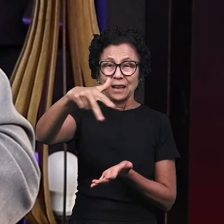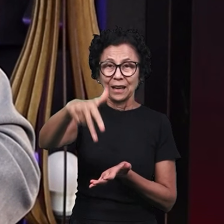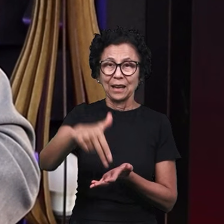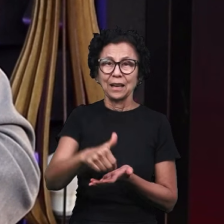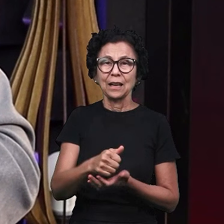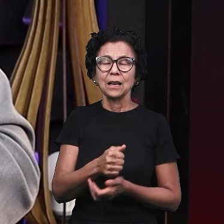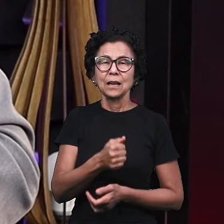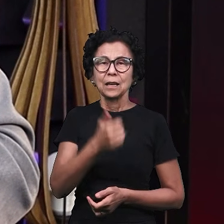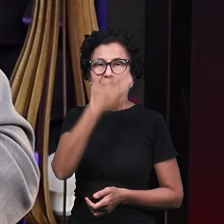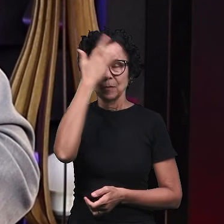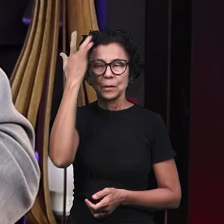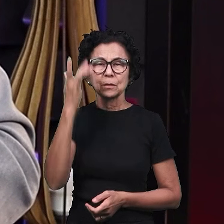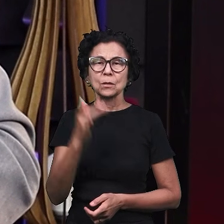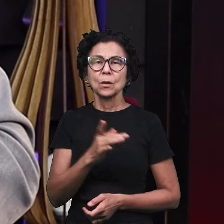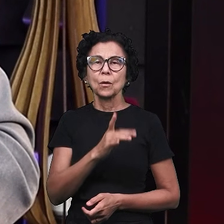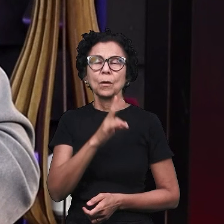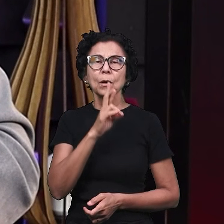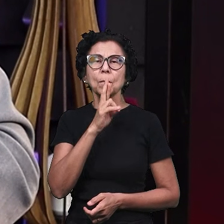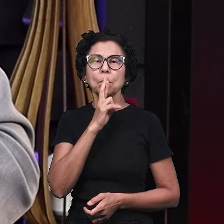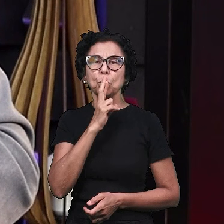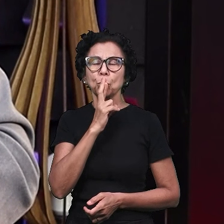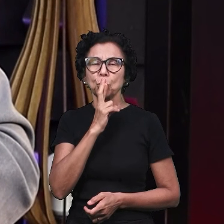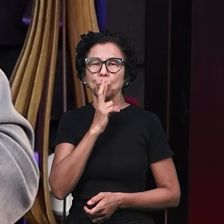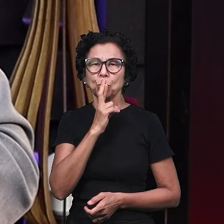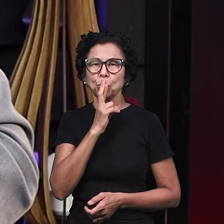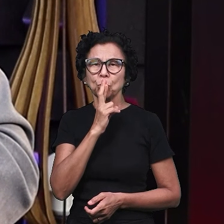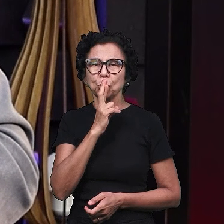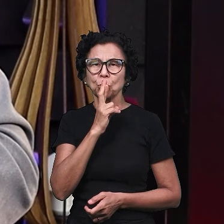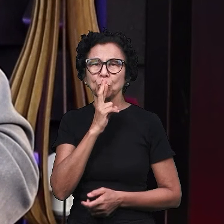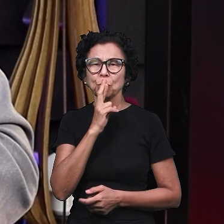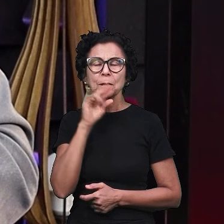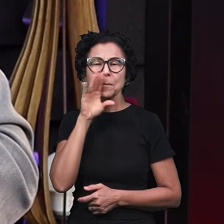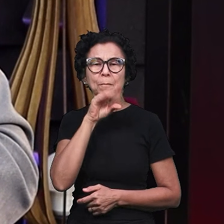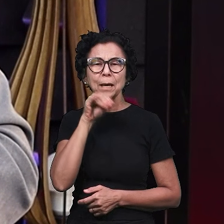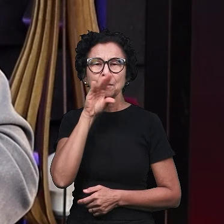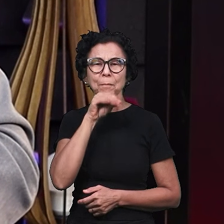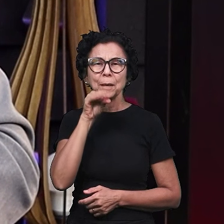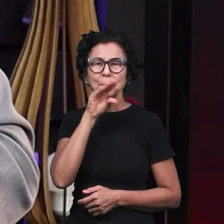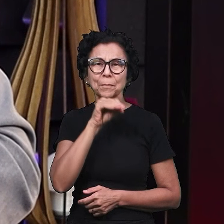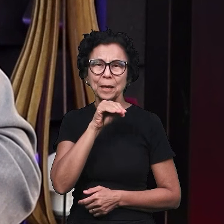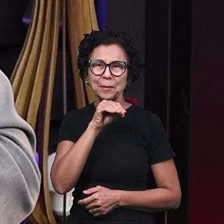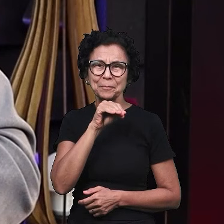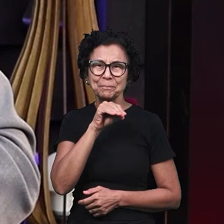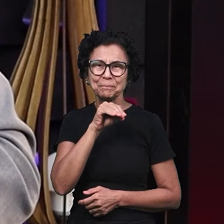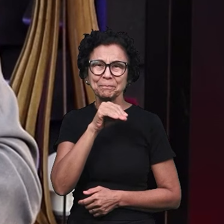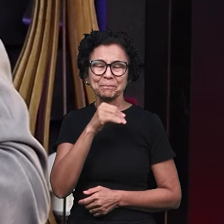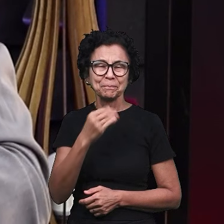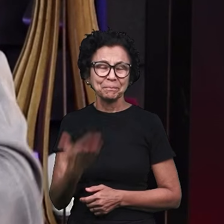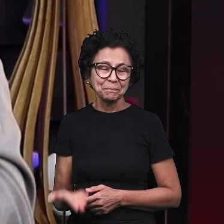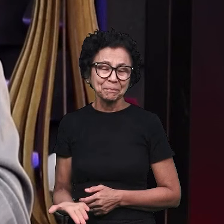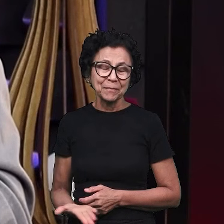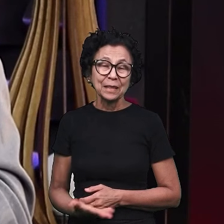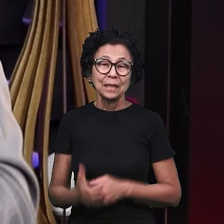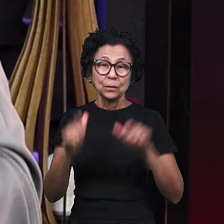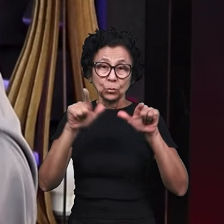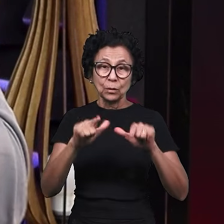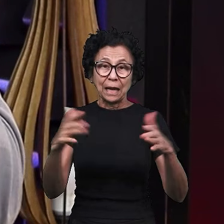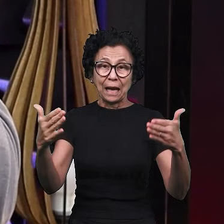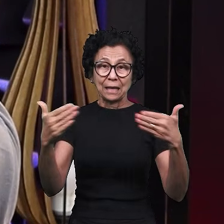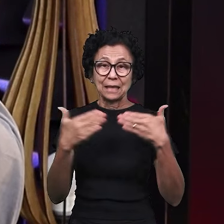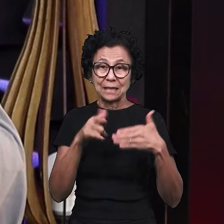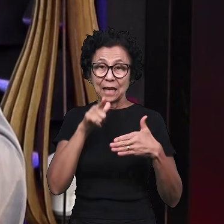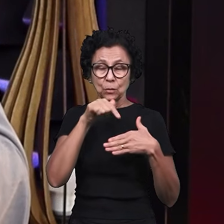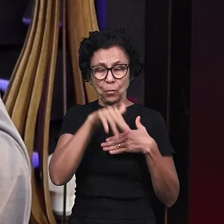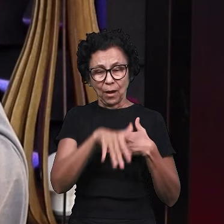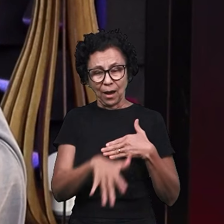língua dos mudos cantará, pois águas arrebatarão no deserto e ribeiros no ermo. Então, toda